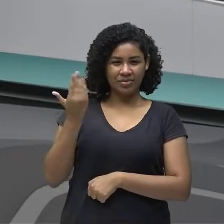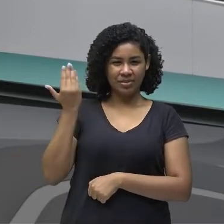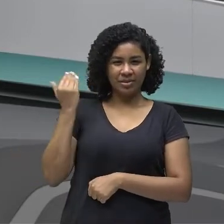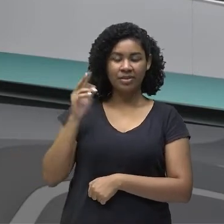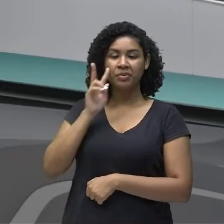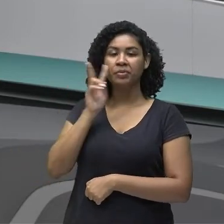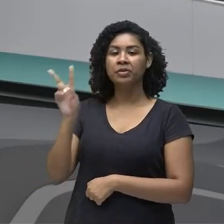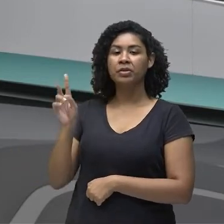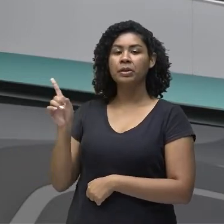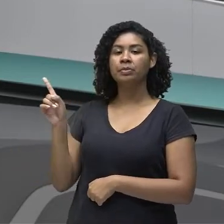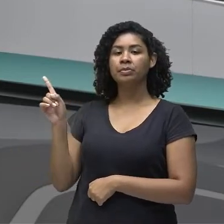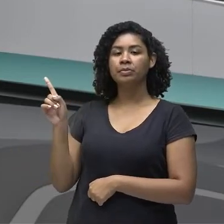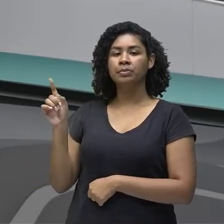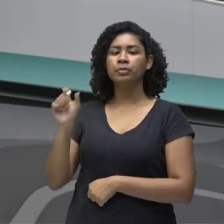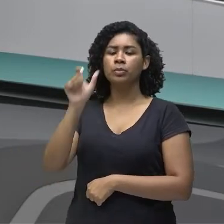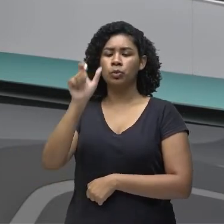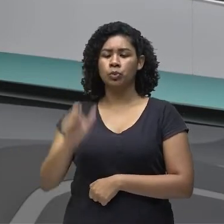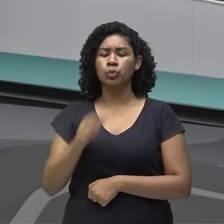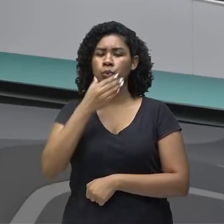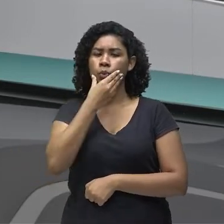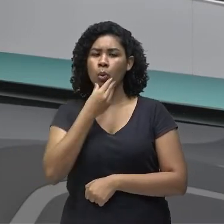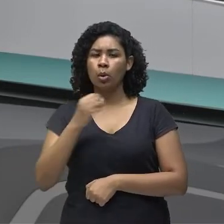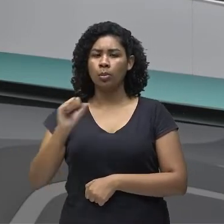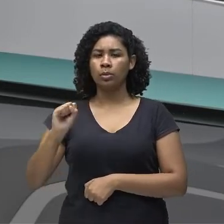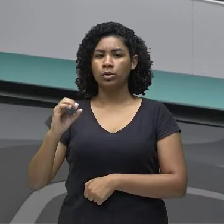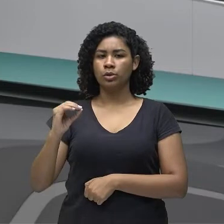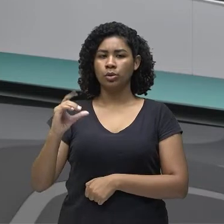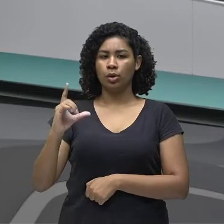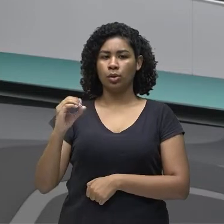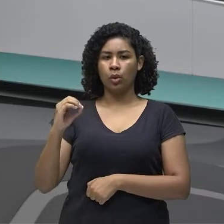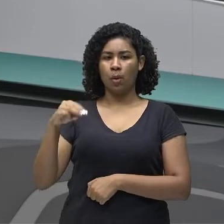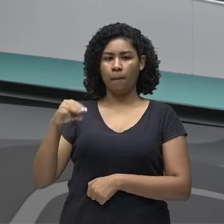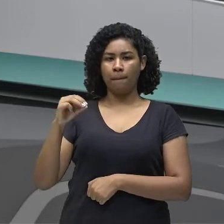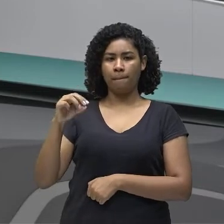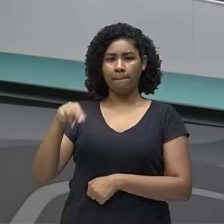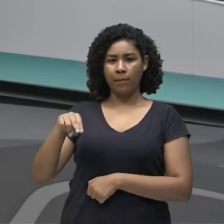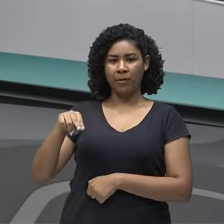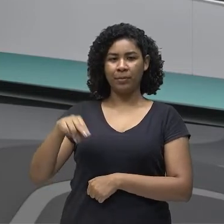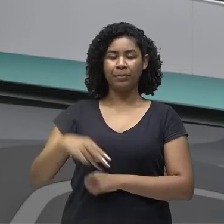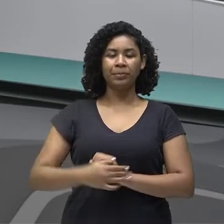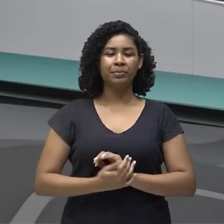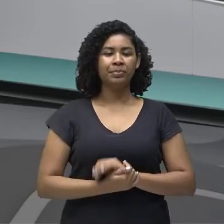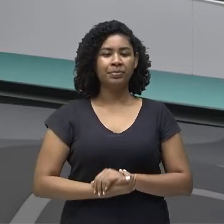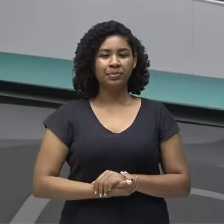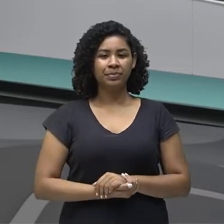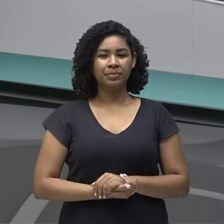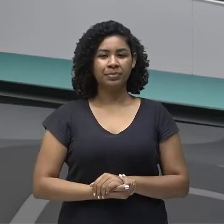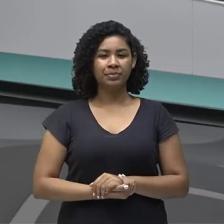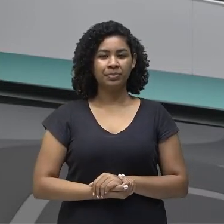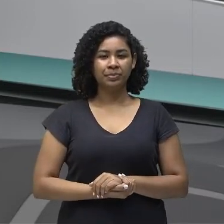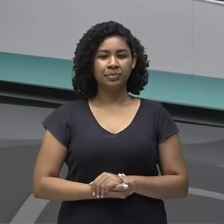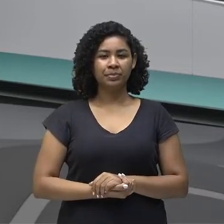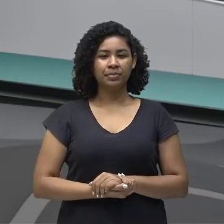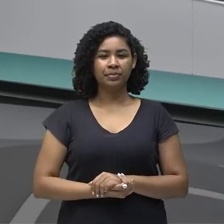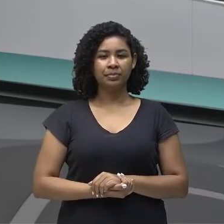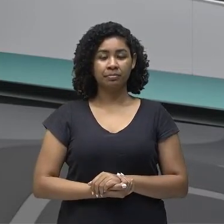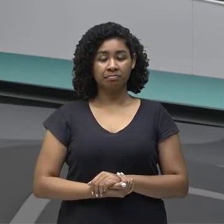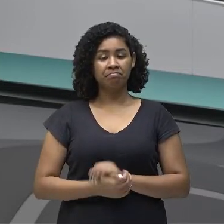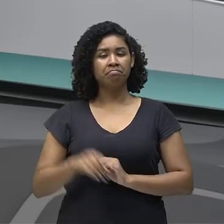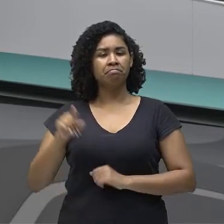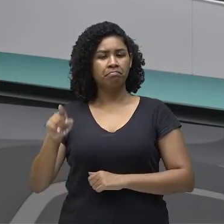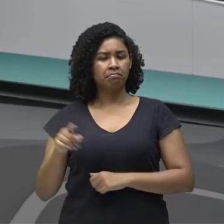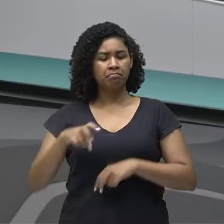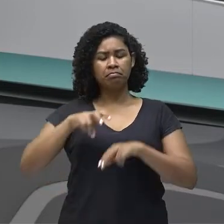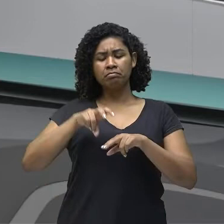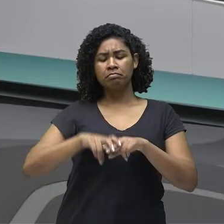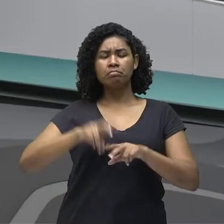ó. Solomon was watching TV when the cell phone rang. Solomon estava assistindo